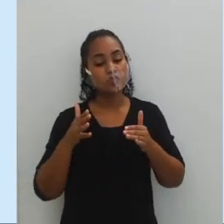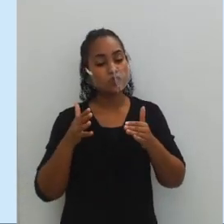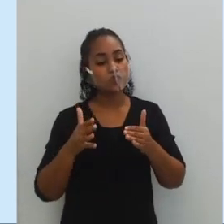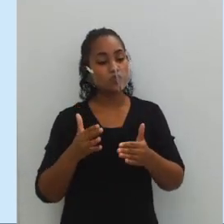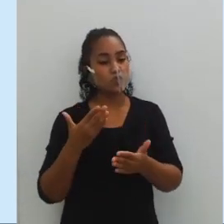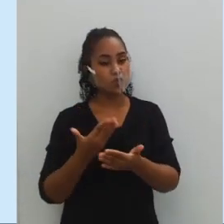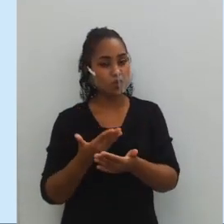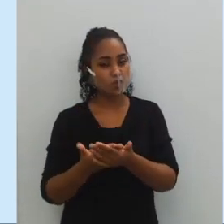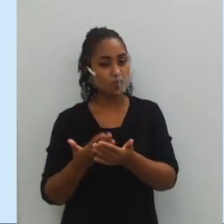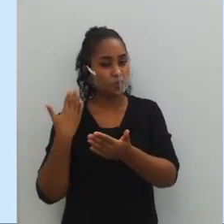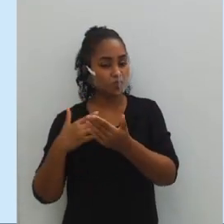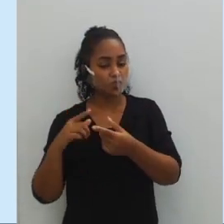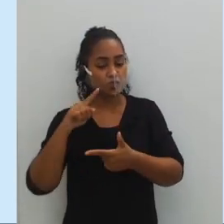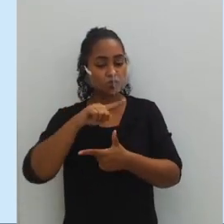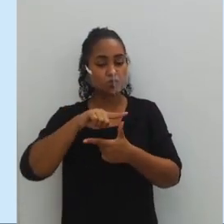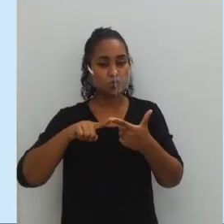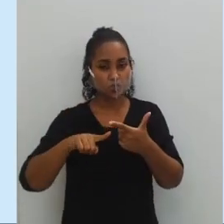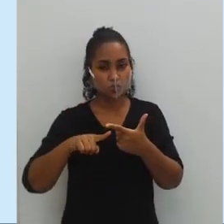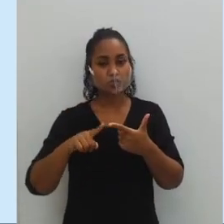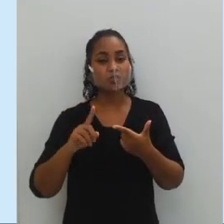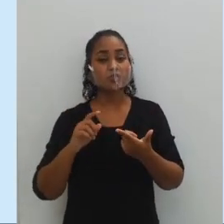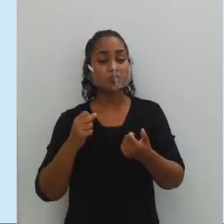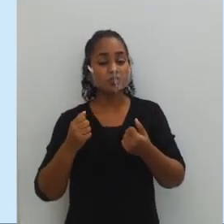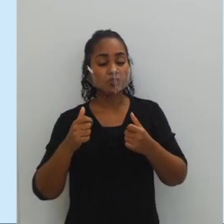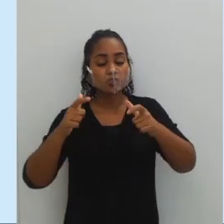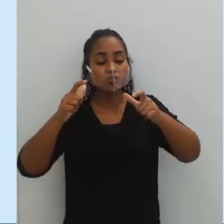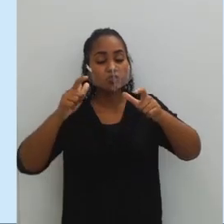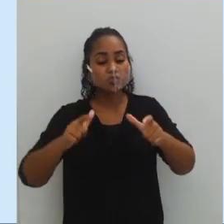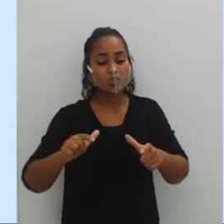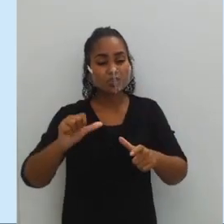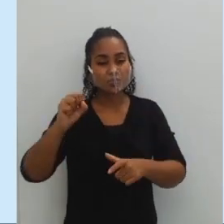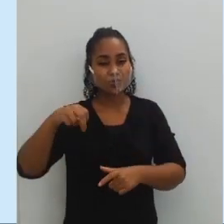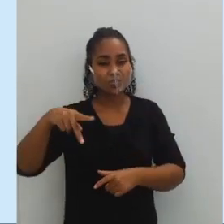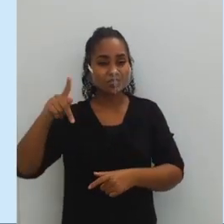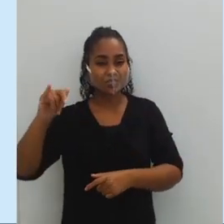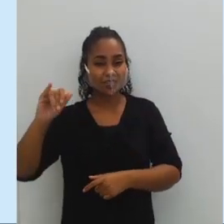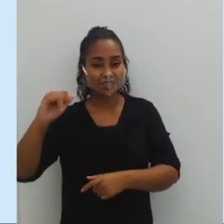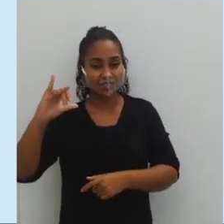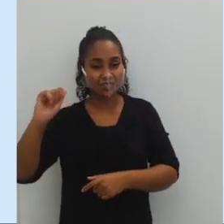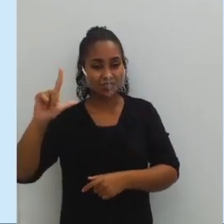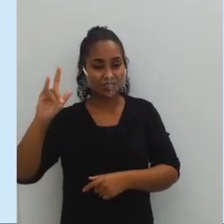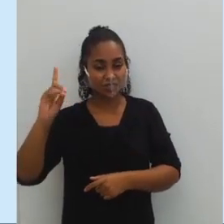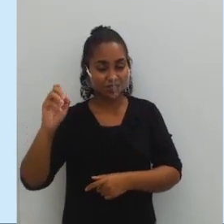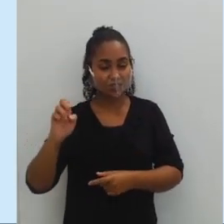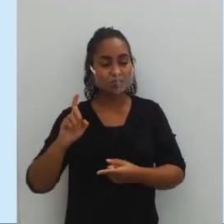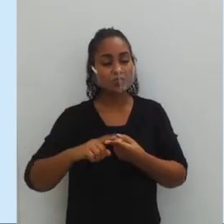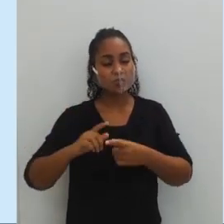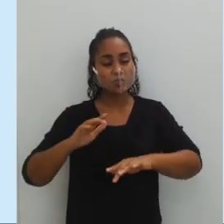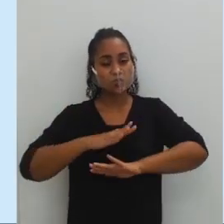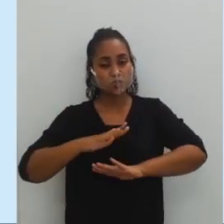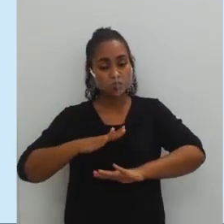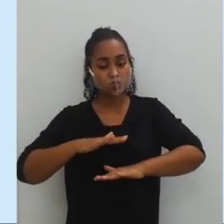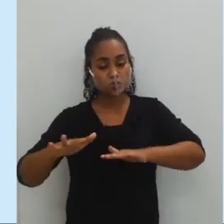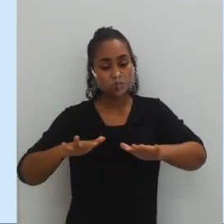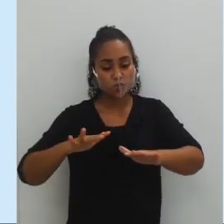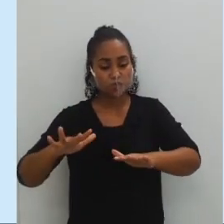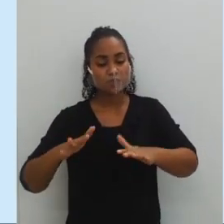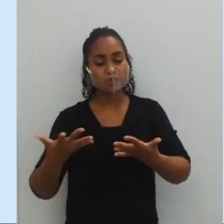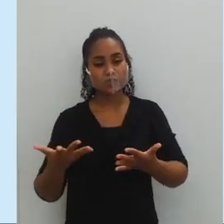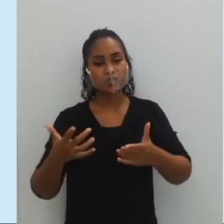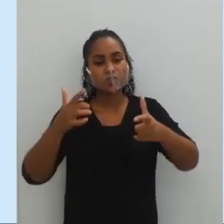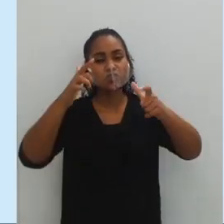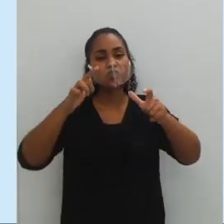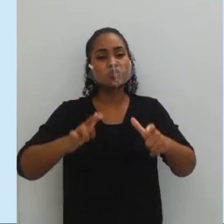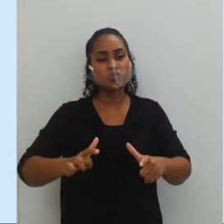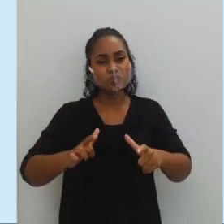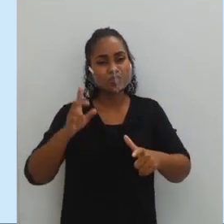na aula passada para falar sobre duas, né? Enquanto a espacialidade e enquanto a ação motora envolvida.